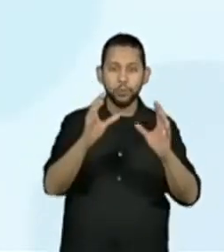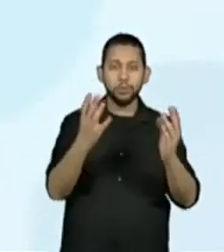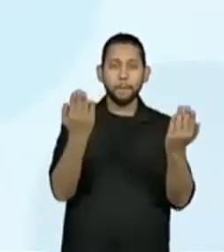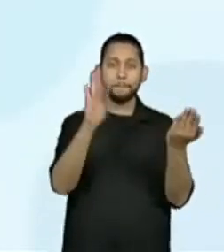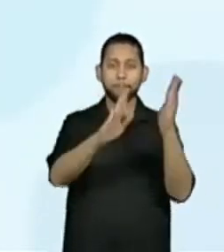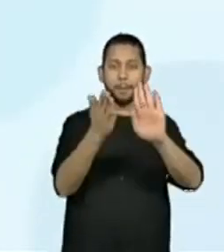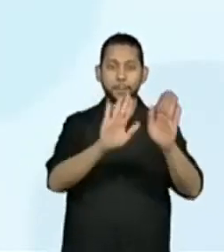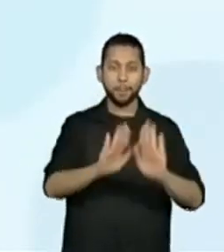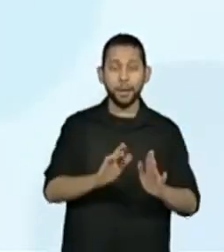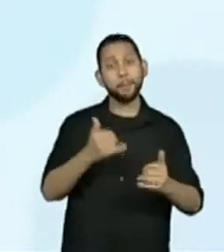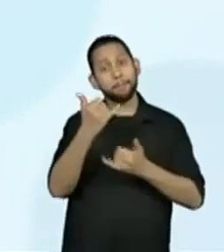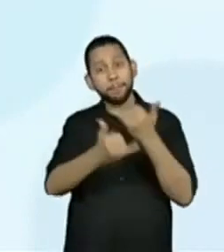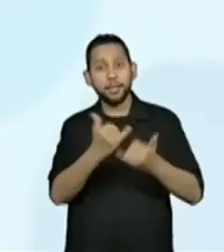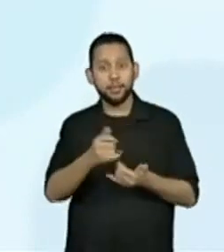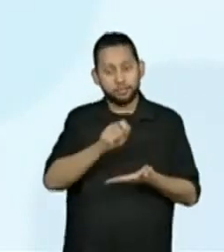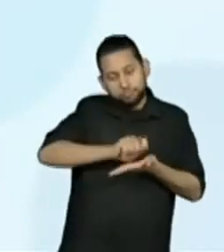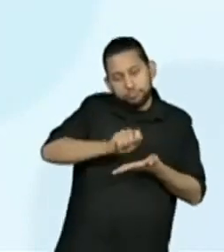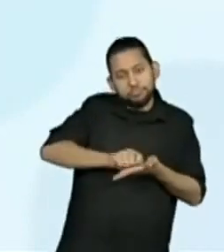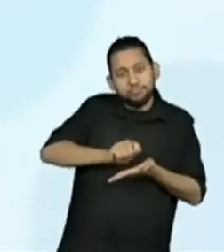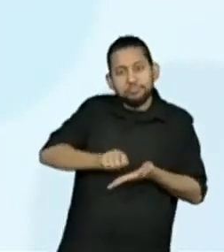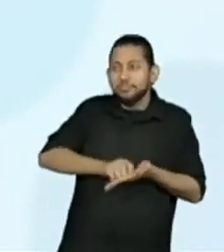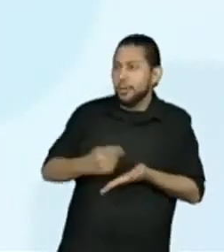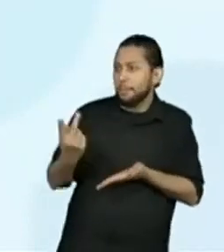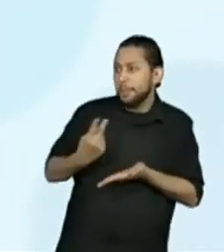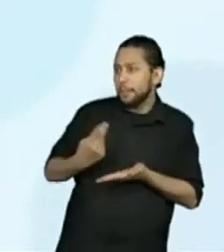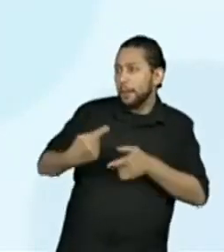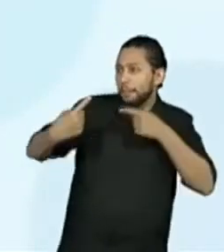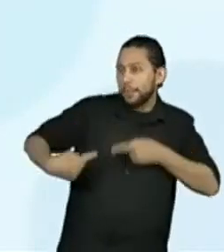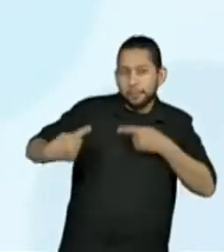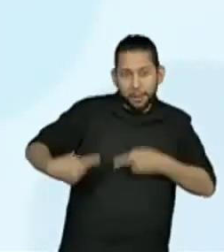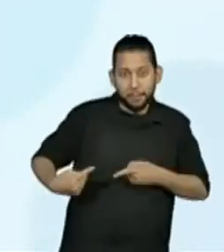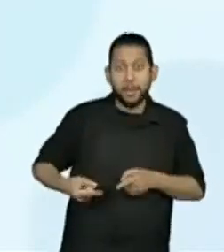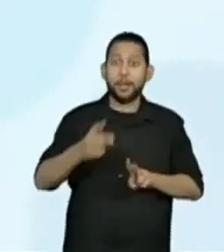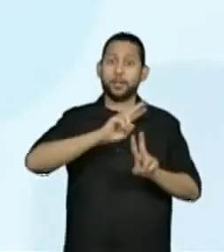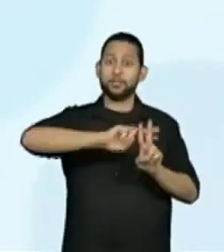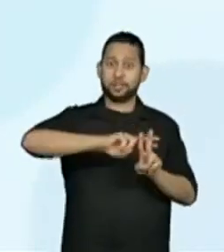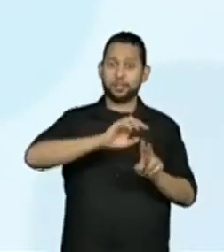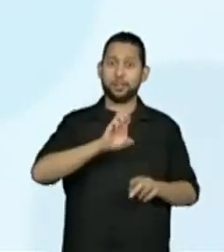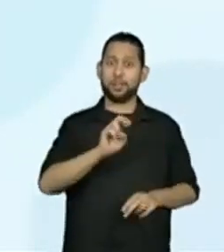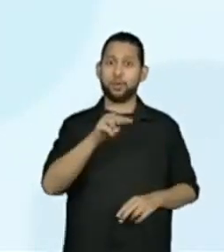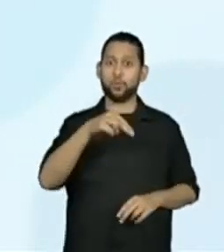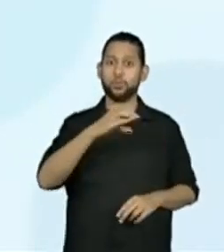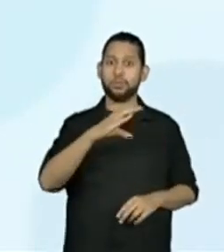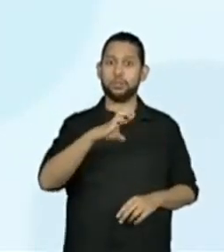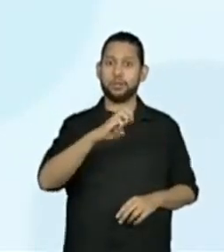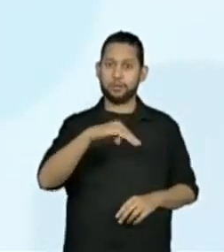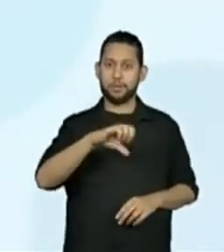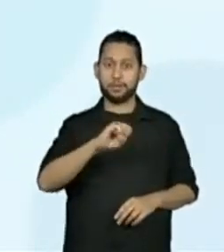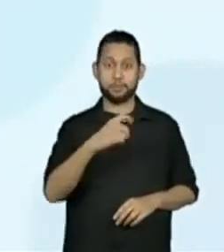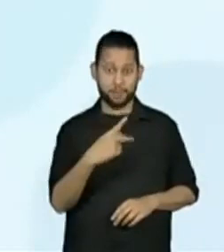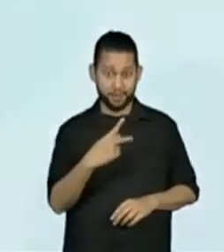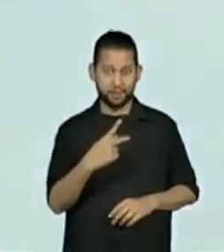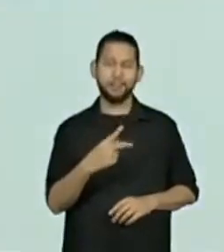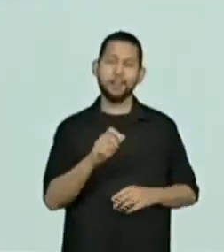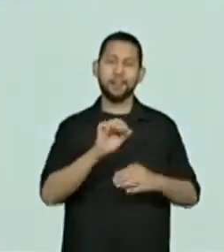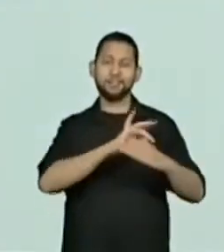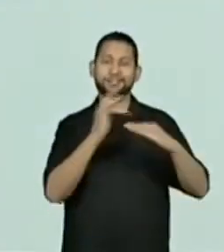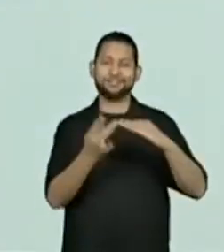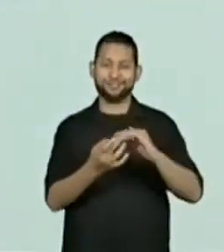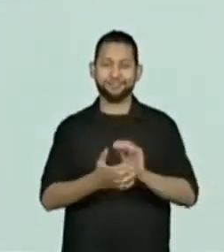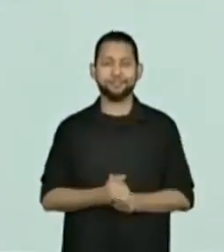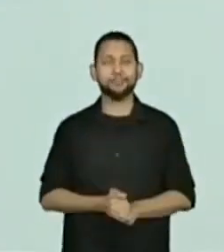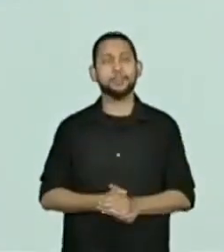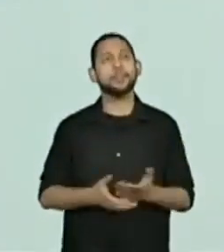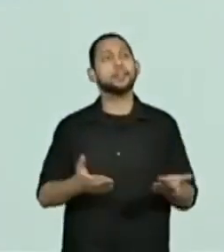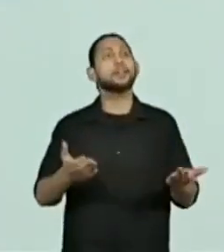registre todo o jogo, você jogando, e marque eu no CMSP, ok? Pro Rodrigo. Fale.